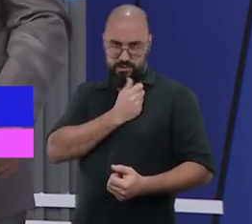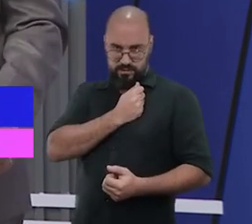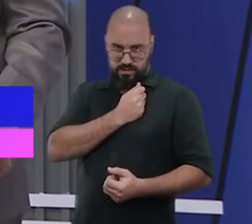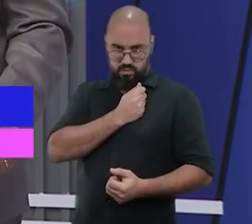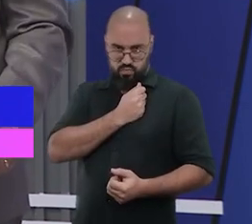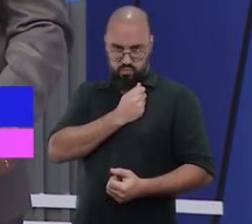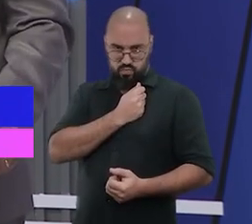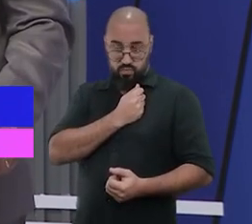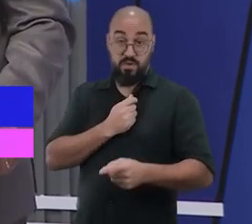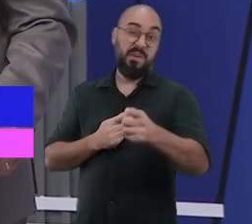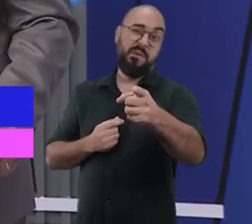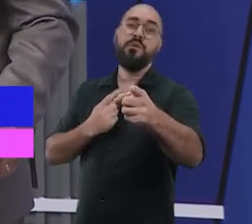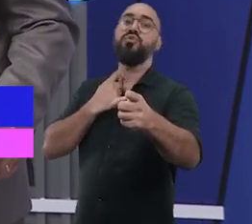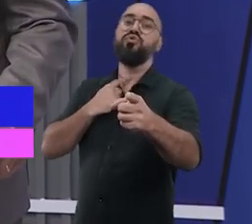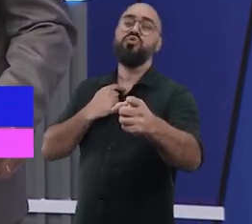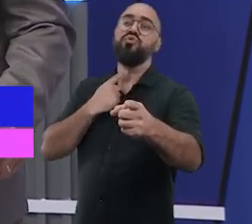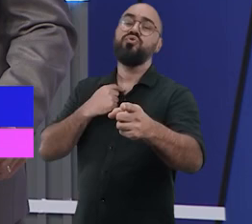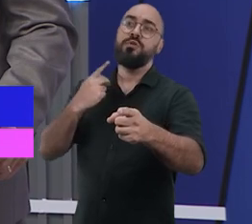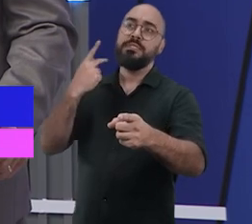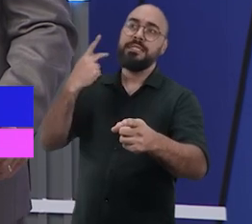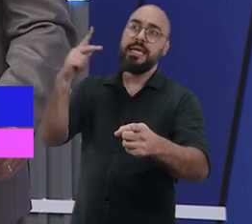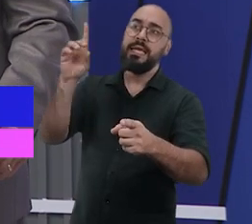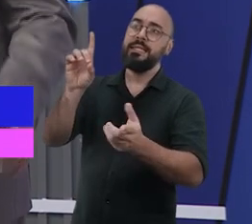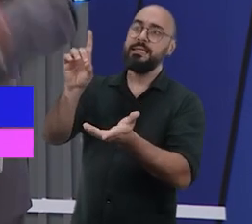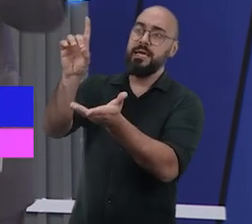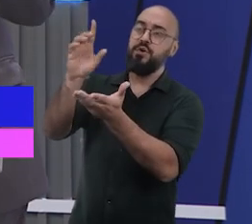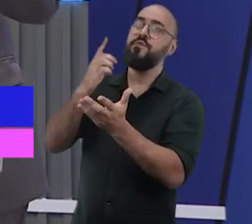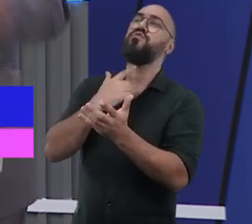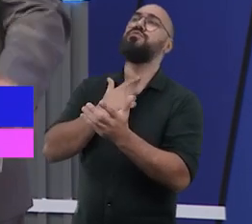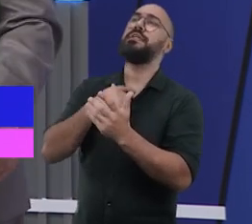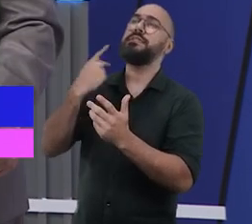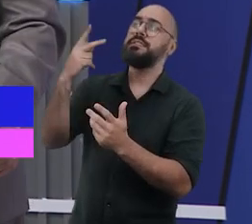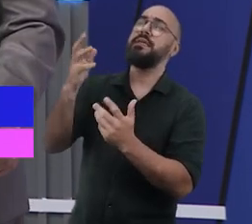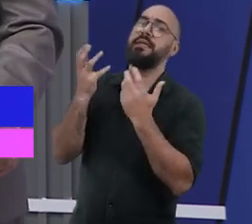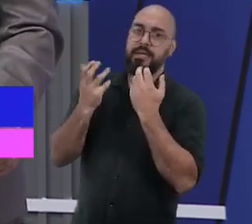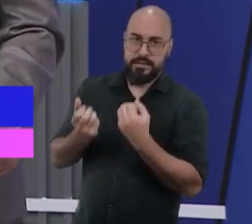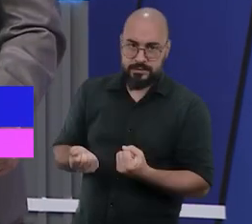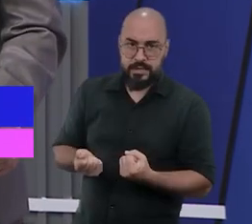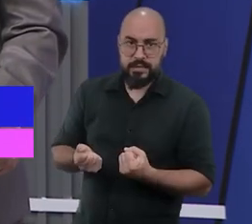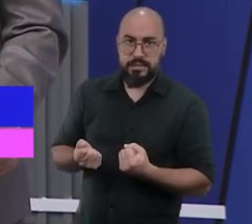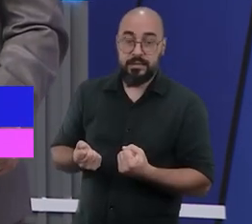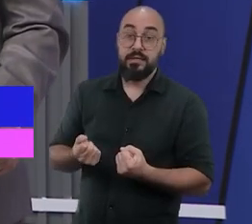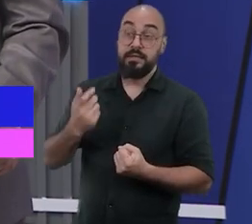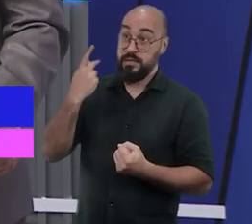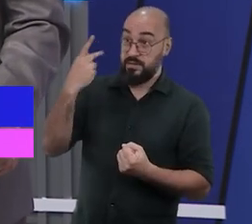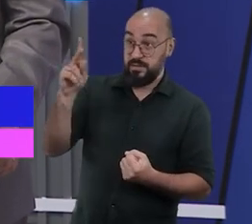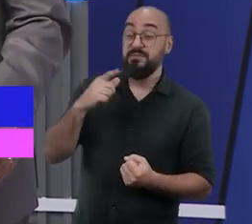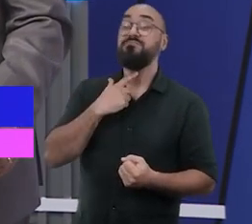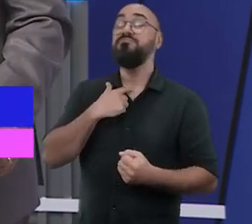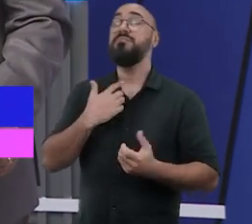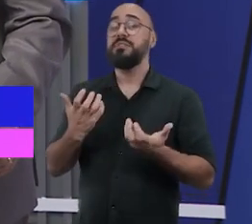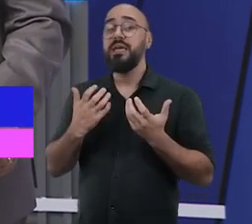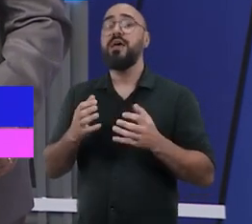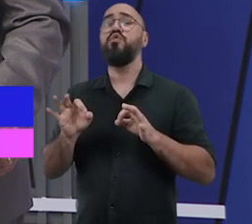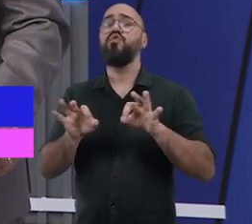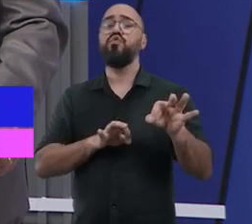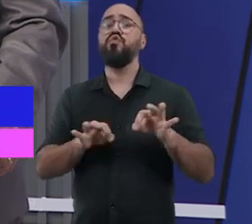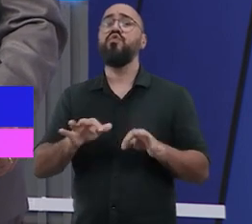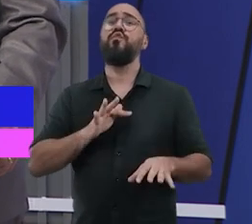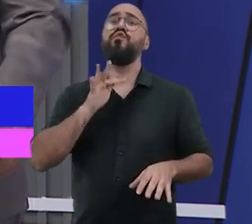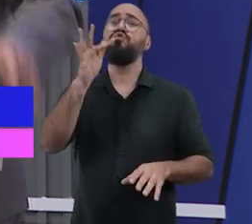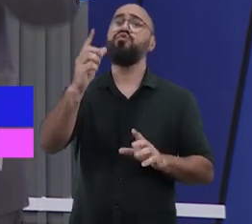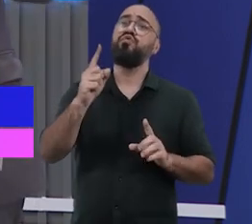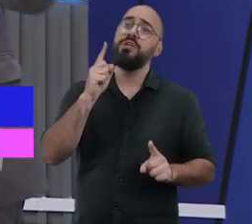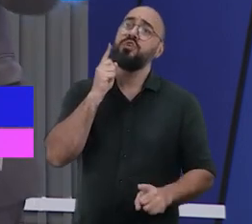desejo viver de acordo com a vontade do Pai? É a sua vontade preparar-se para o dia do grande encontro com Cristo